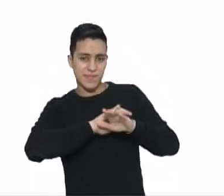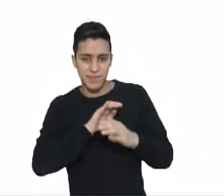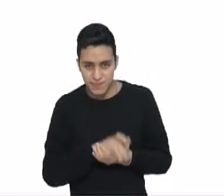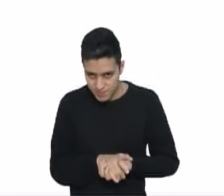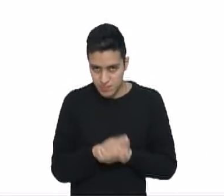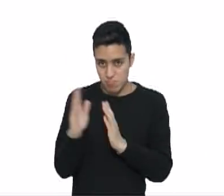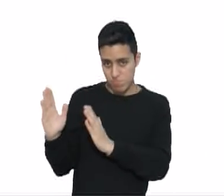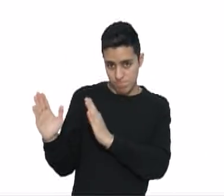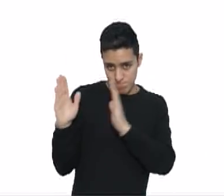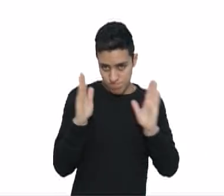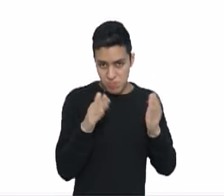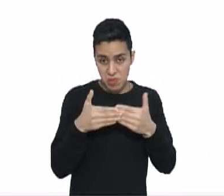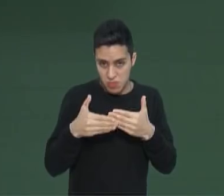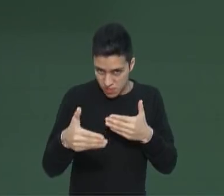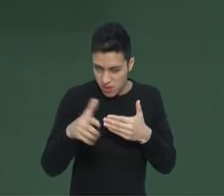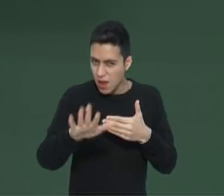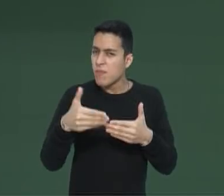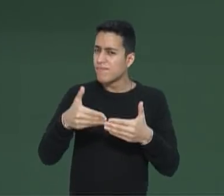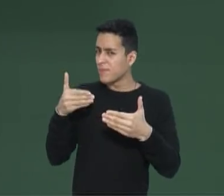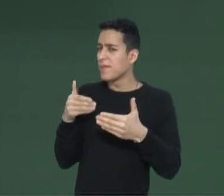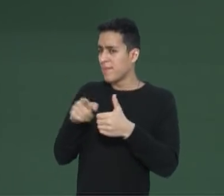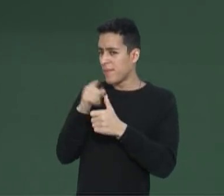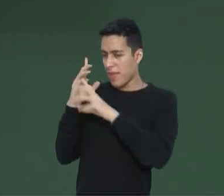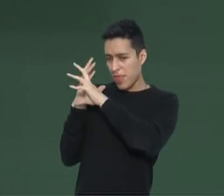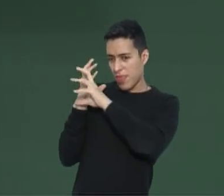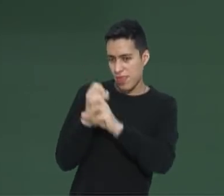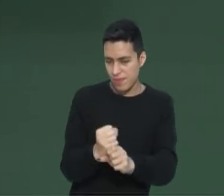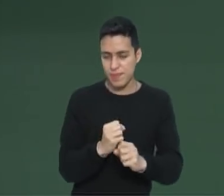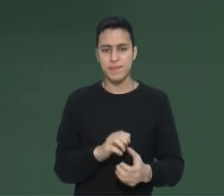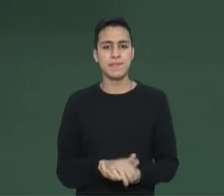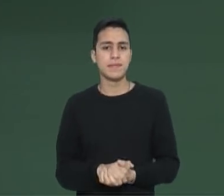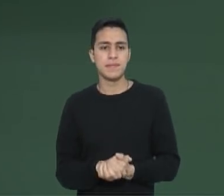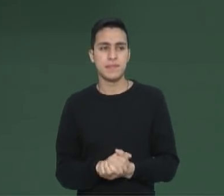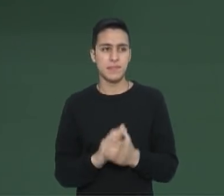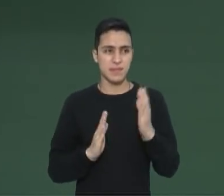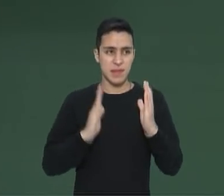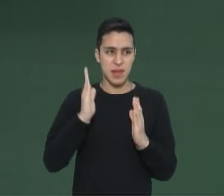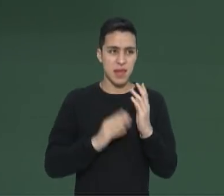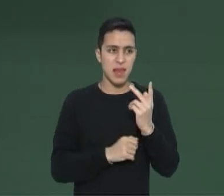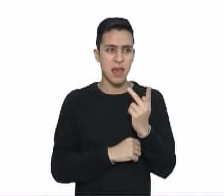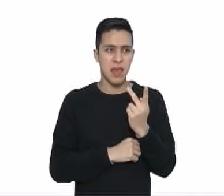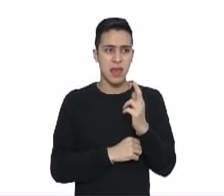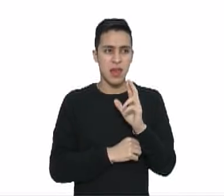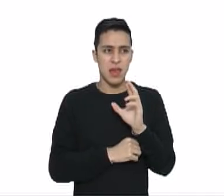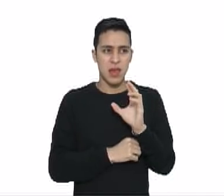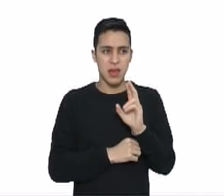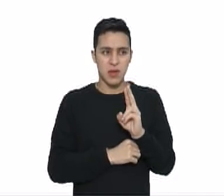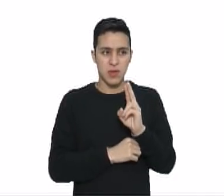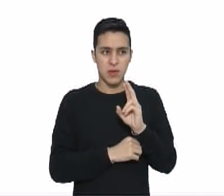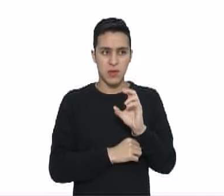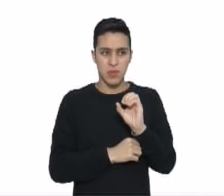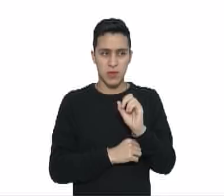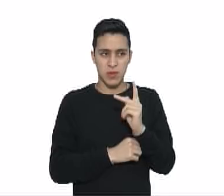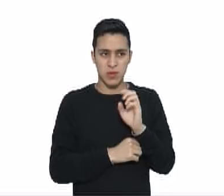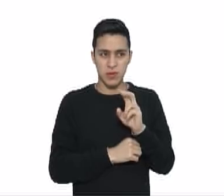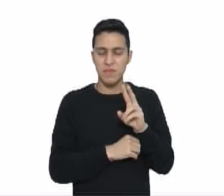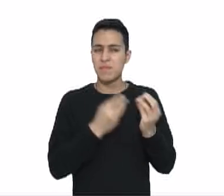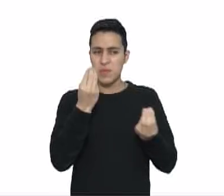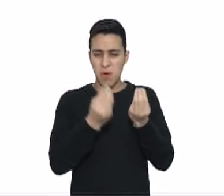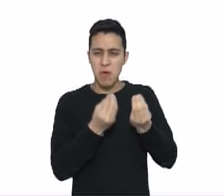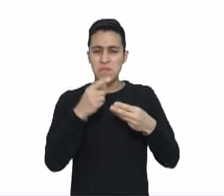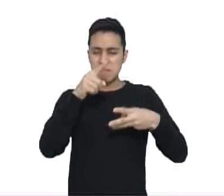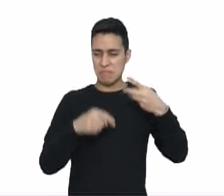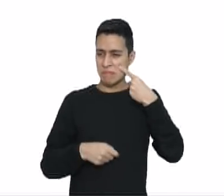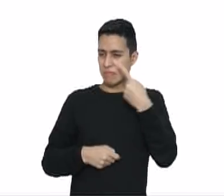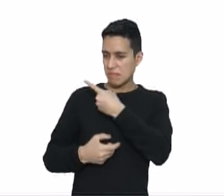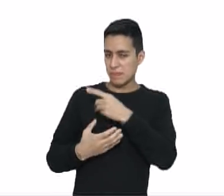adiante, vamos retomar o que nós já tínhamos visto na aula anterior, a Era Khrushchev, uma denúncia do stalinismo, crítica do culto à personalidade de